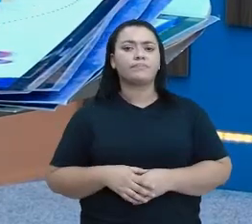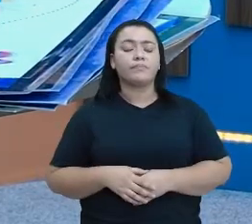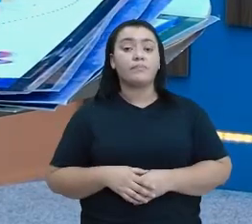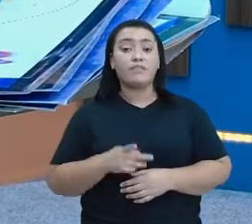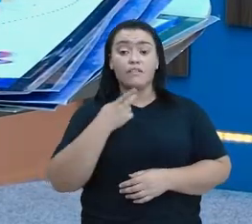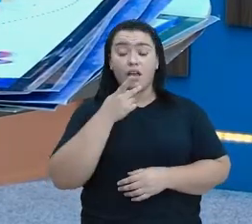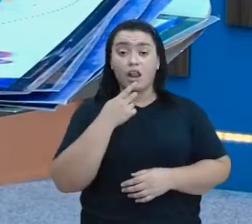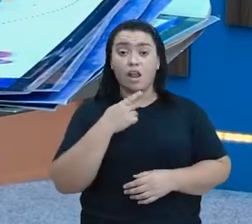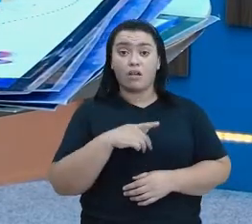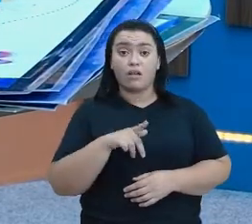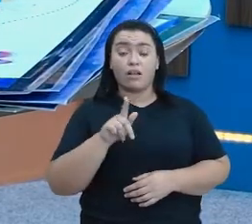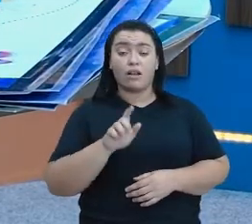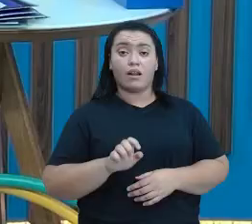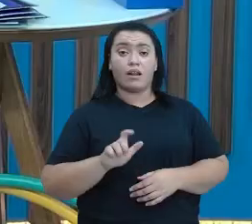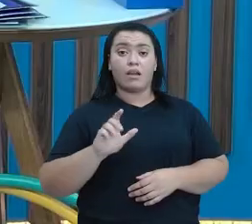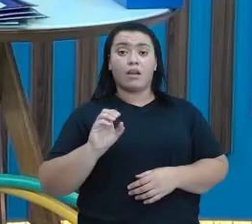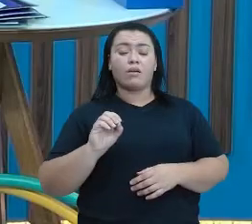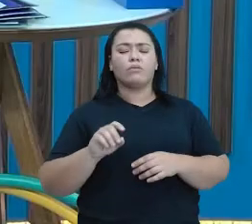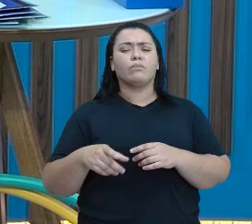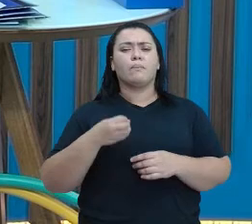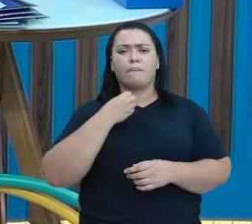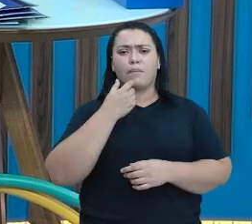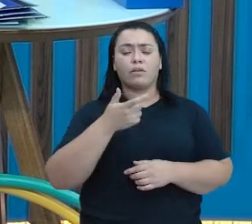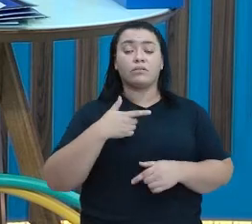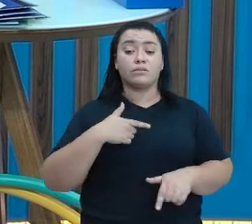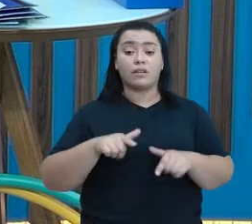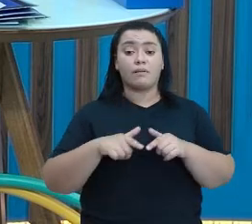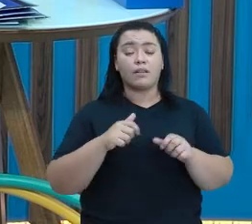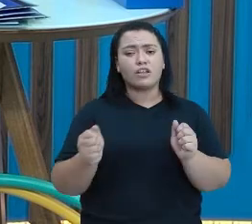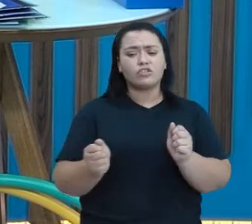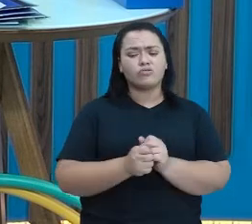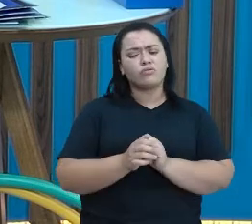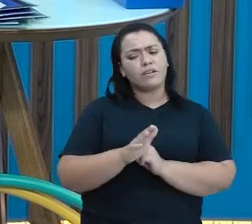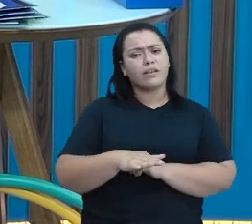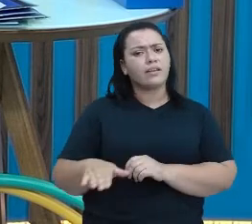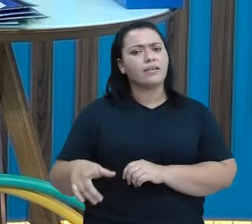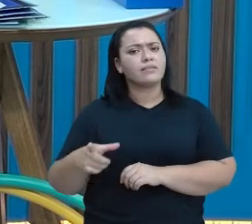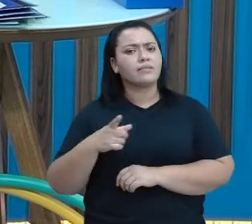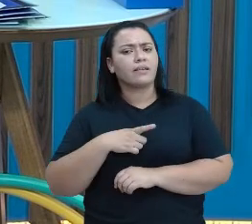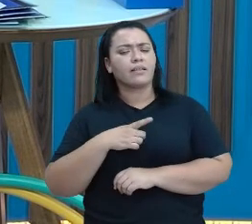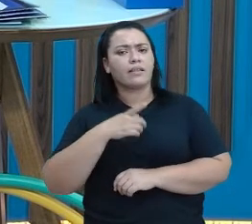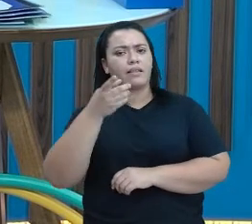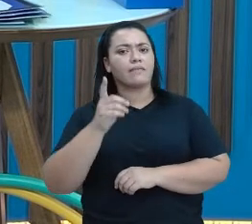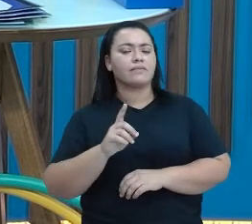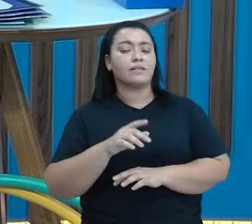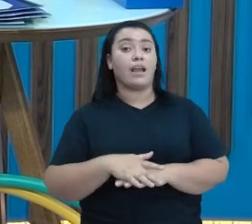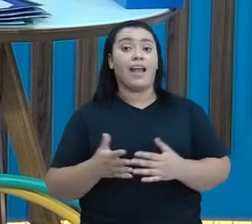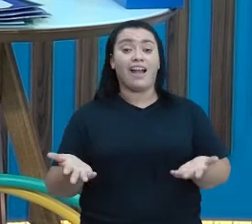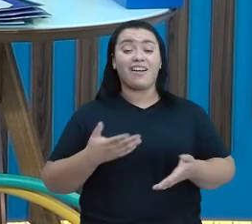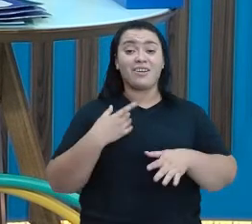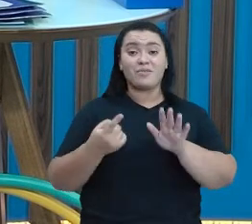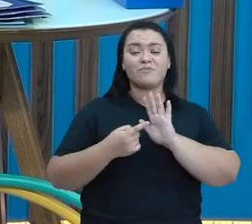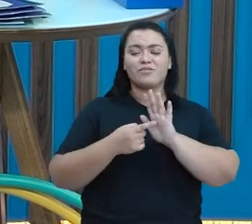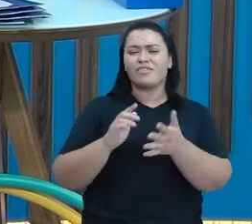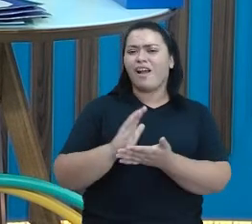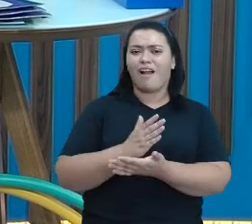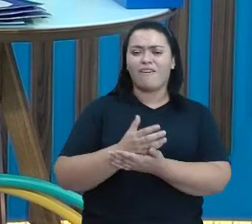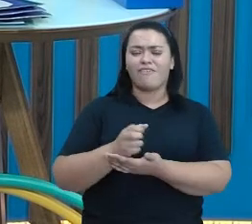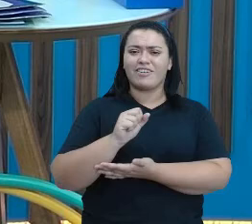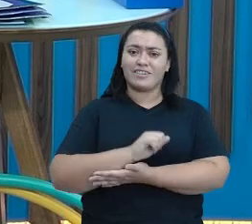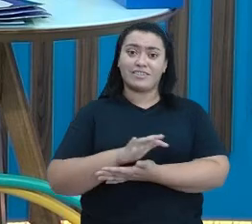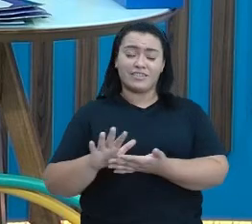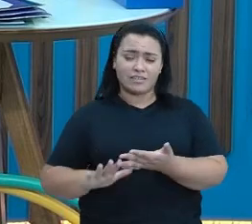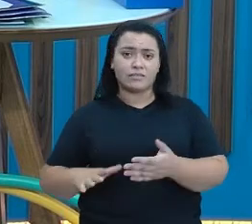muito bom para trabalhar com as crianças com deficiência, certo? Bom, a gente mostrou hoje algumas